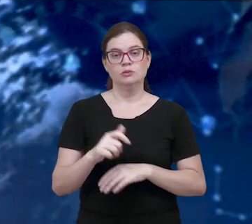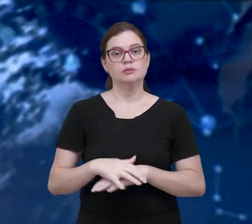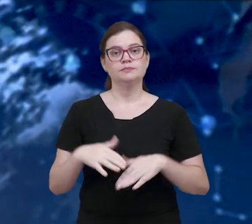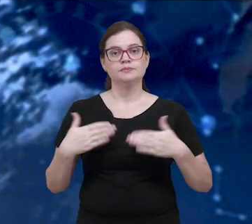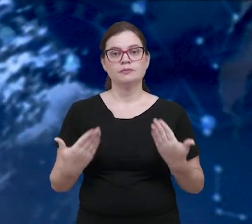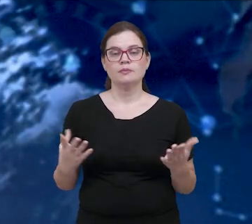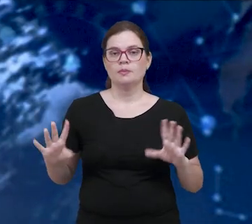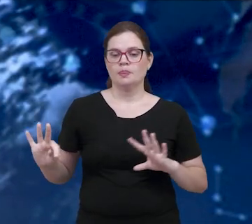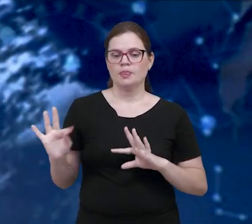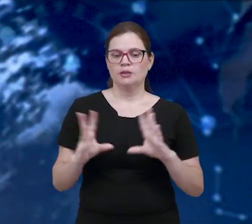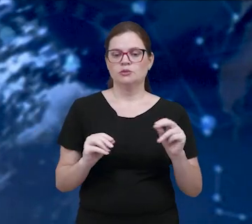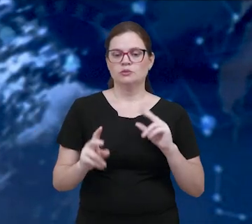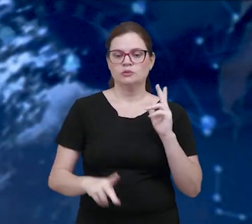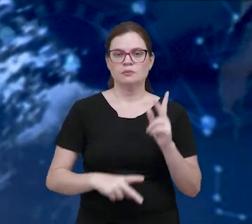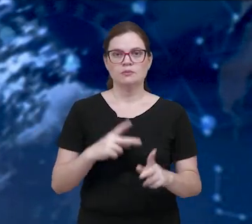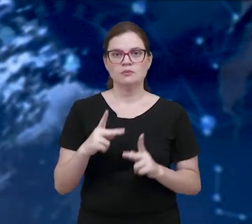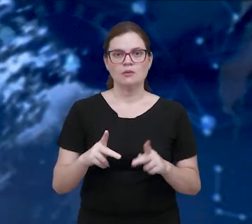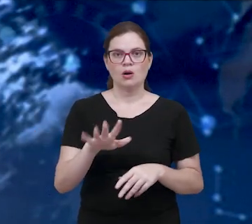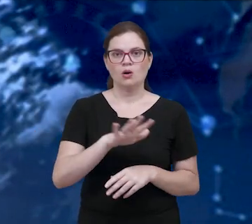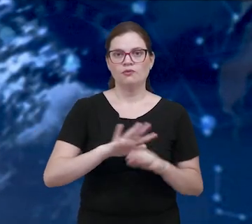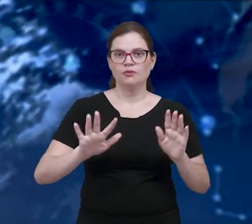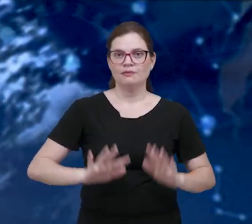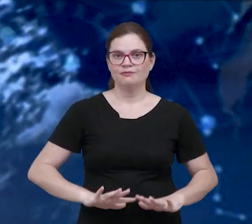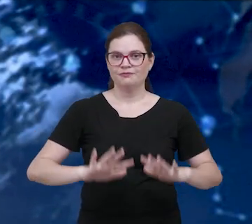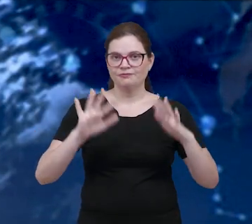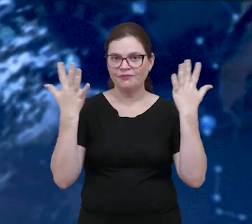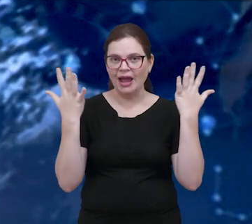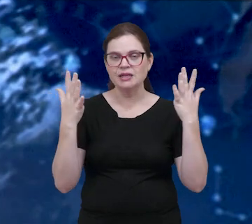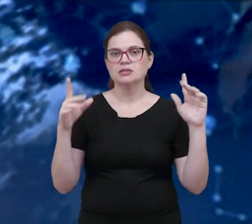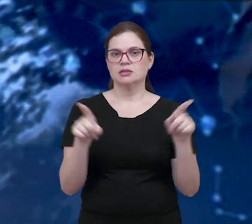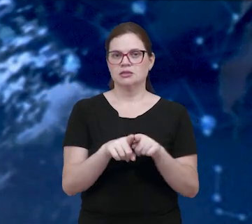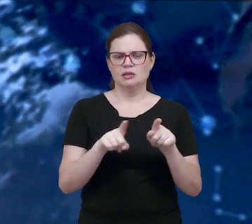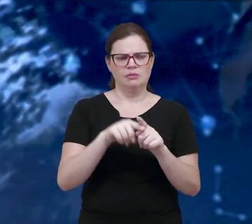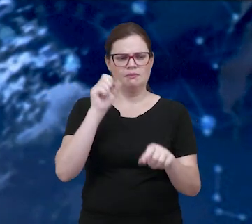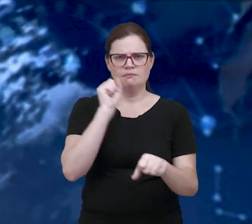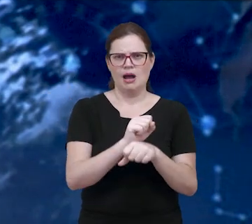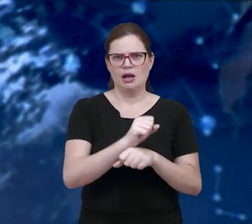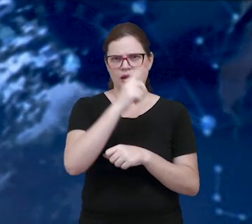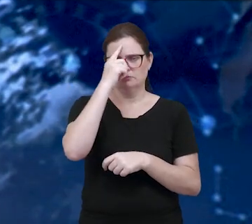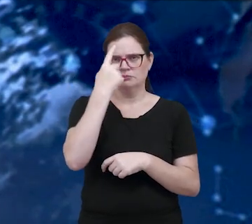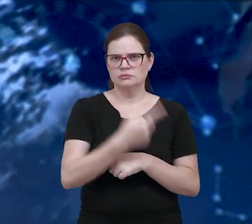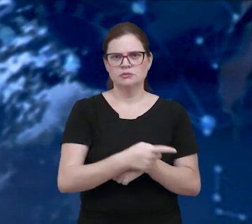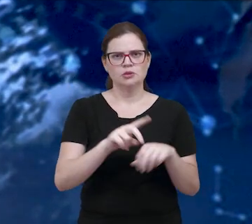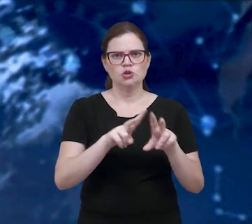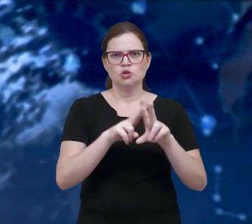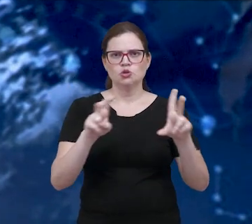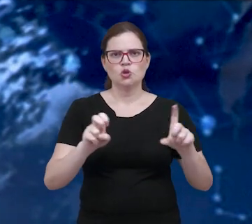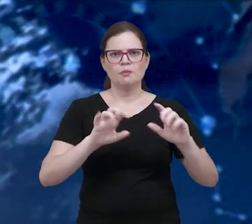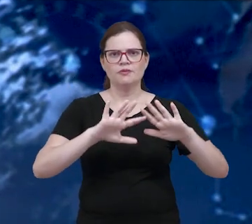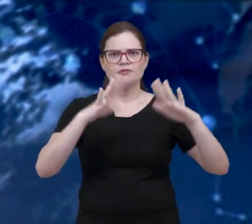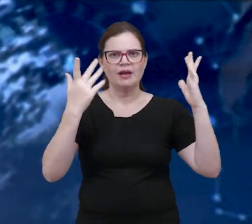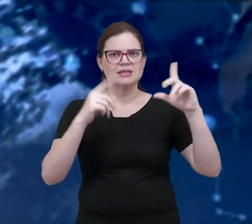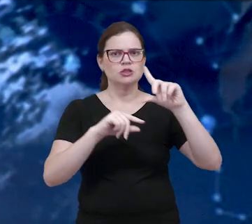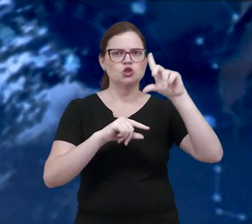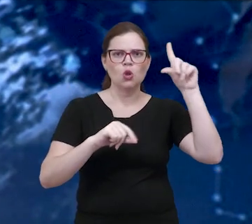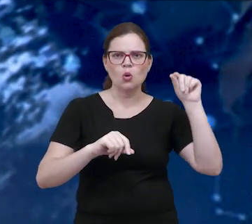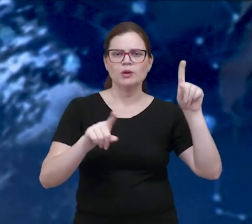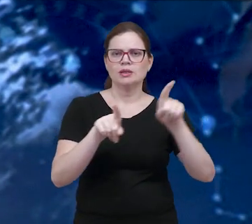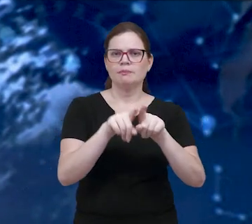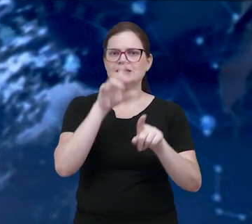cessar todo o seu gozo, as suas festas e as suas luas novas e seus sábados e todas